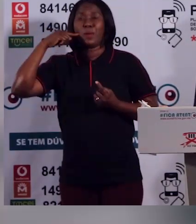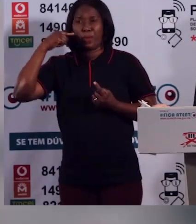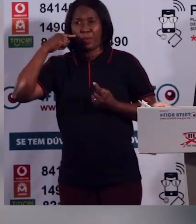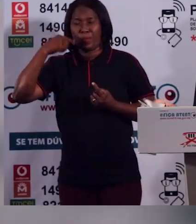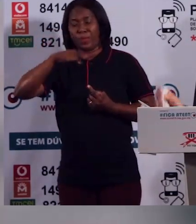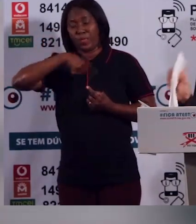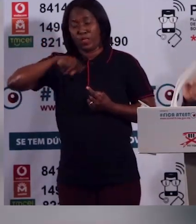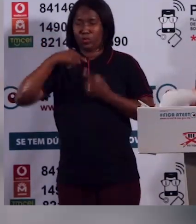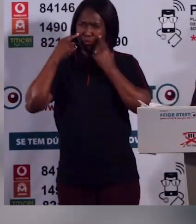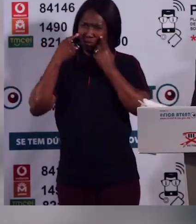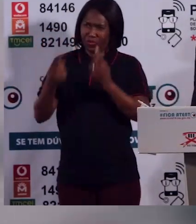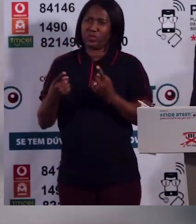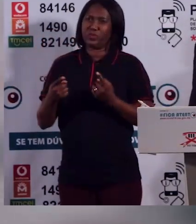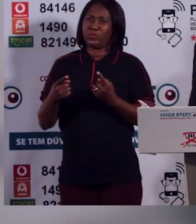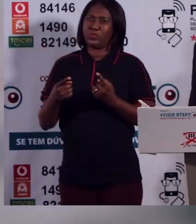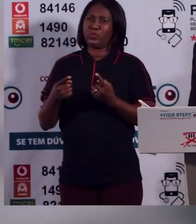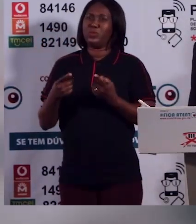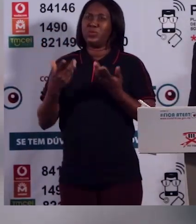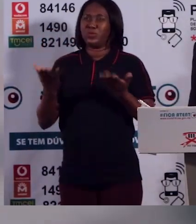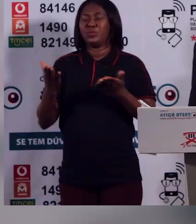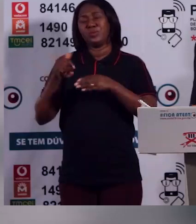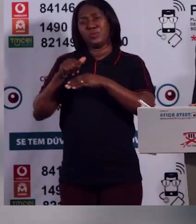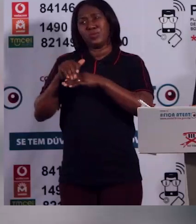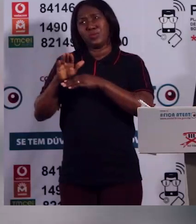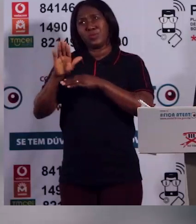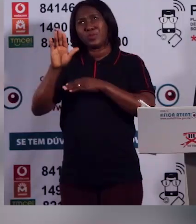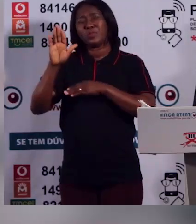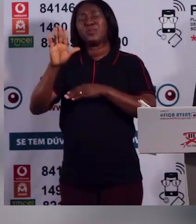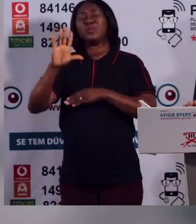notamos é que continuamos a ver